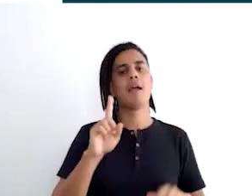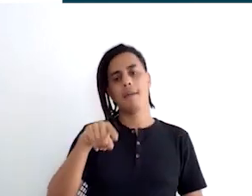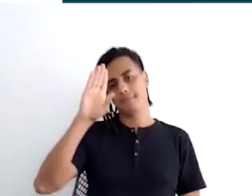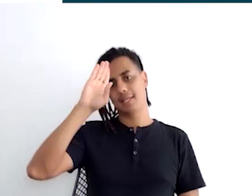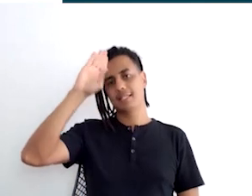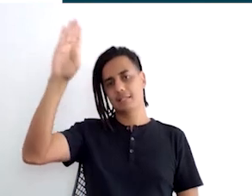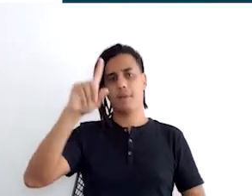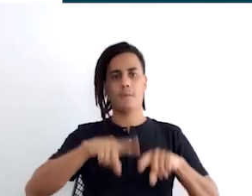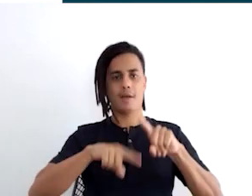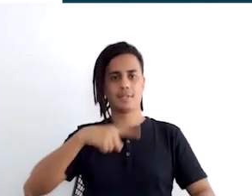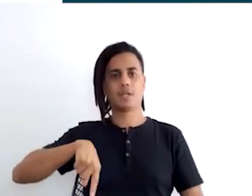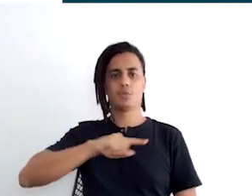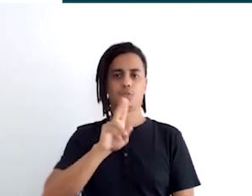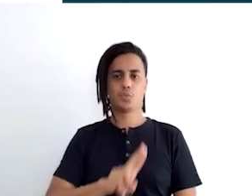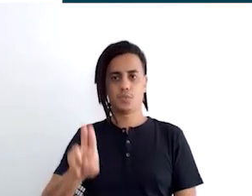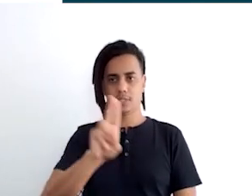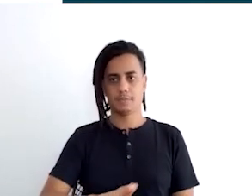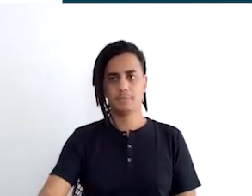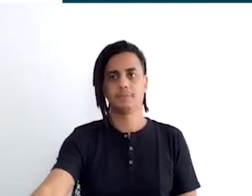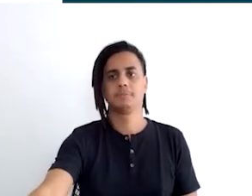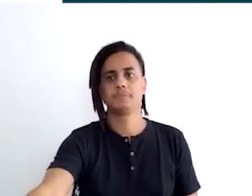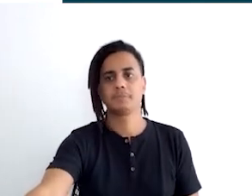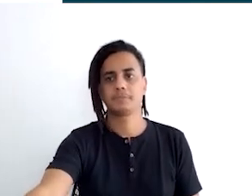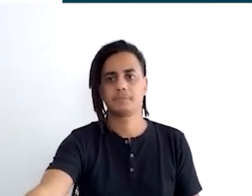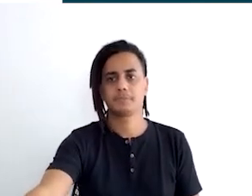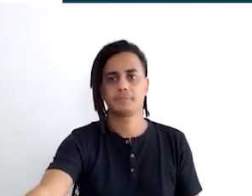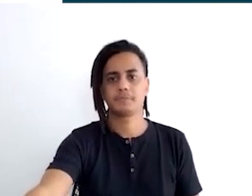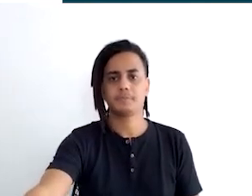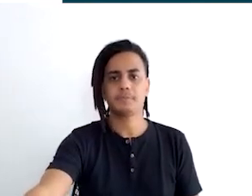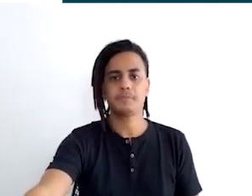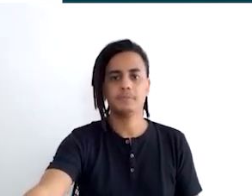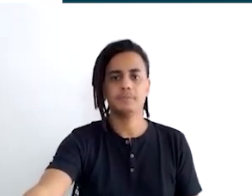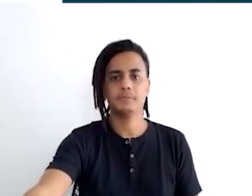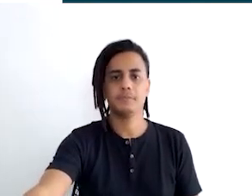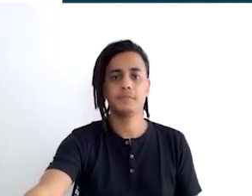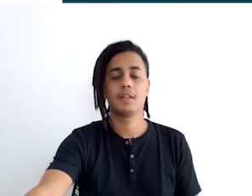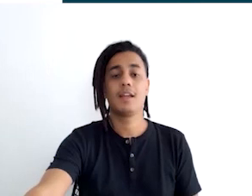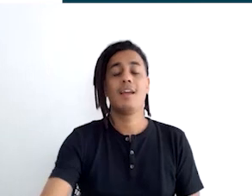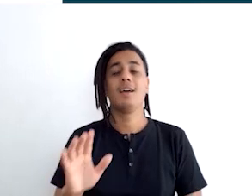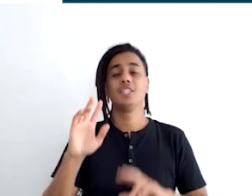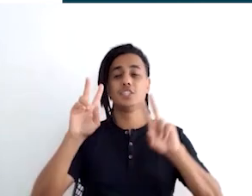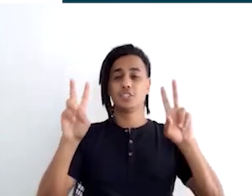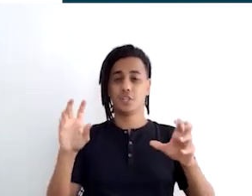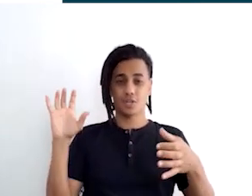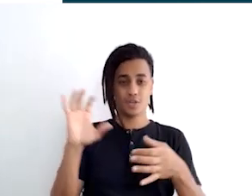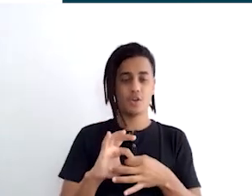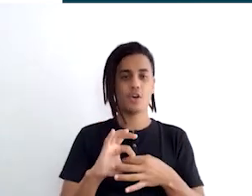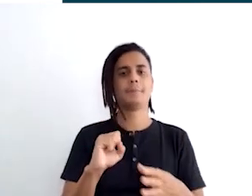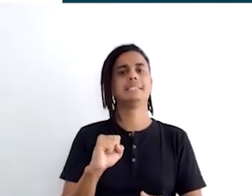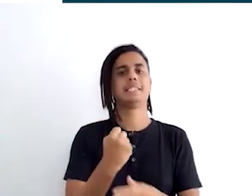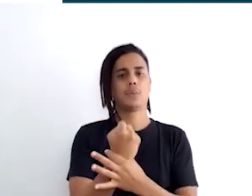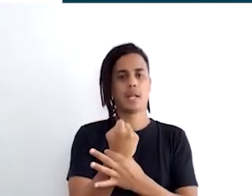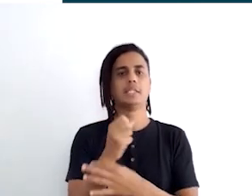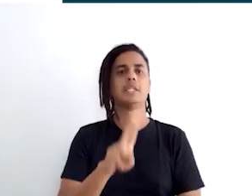utiliza. Bom, e para segurança, Usamos, né, algumas ferramentas da OASP,